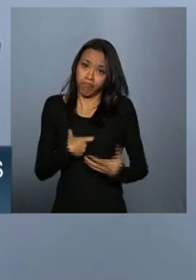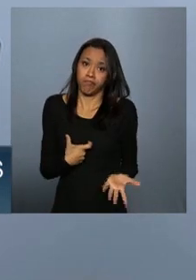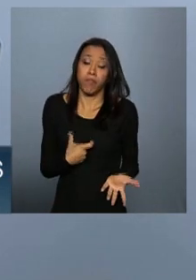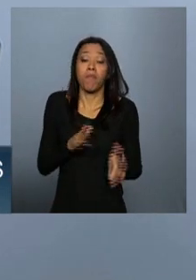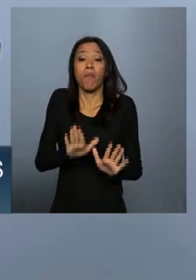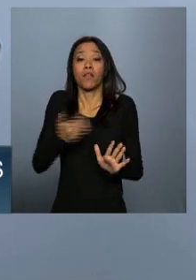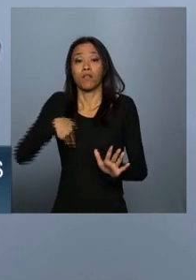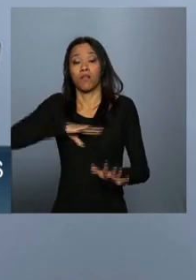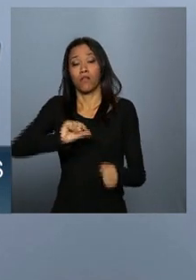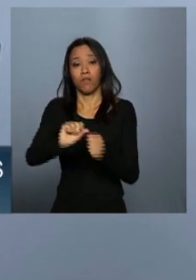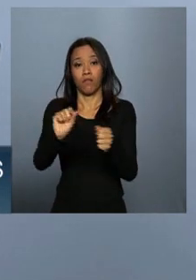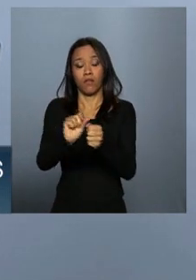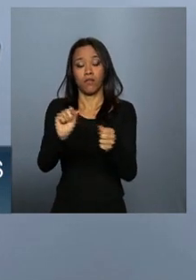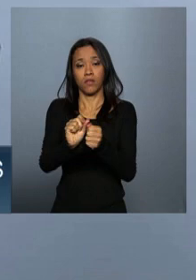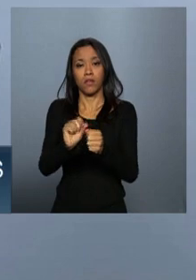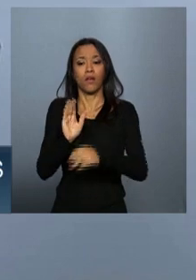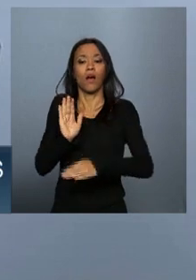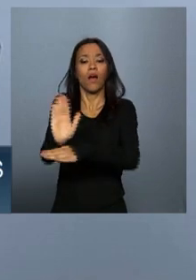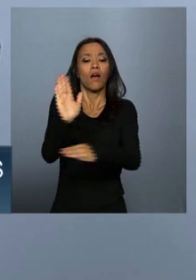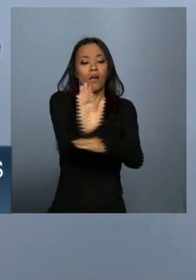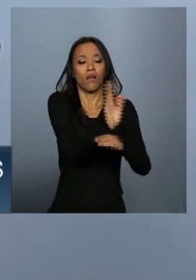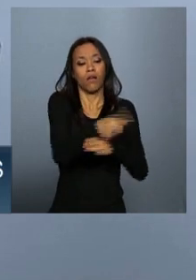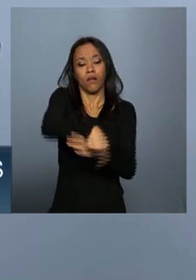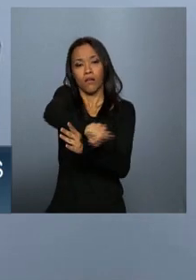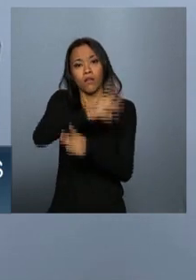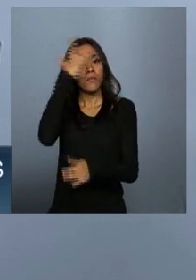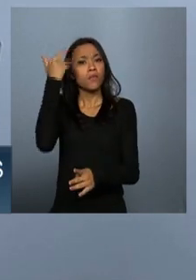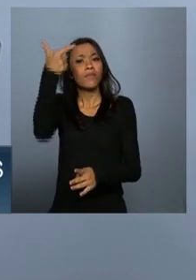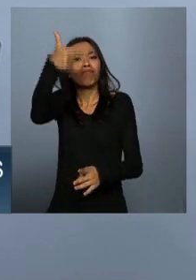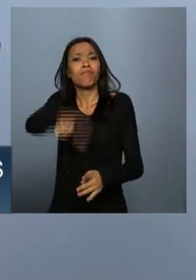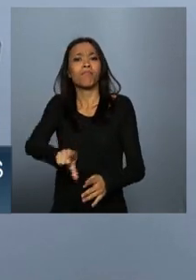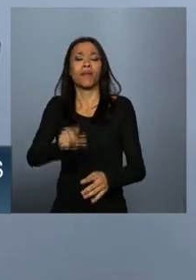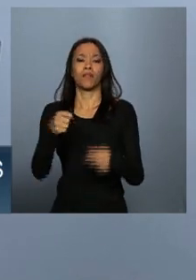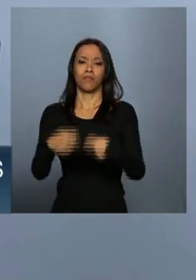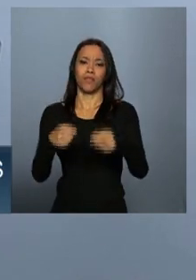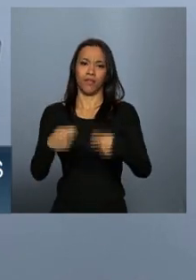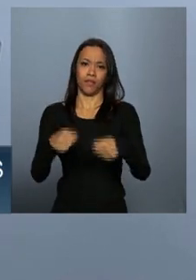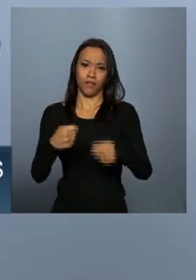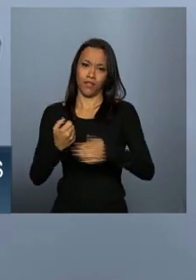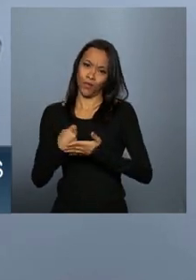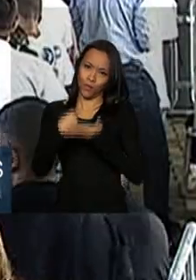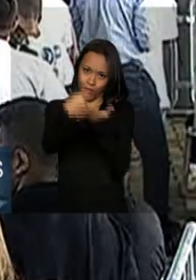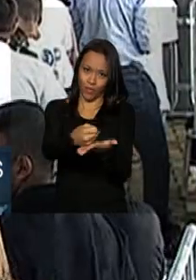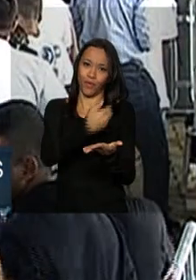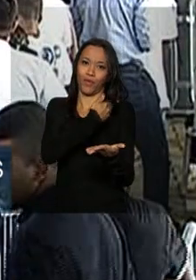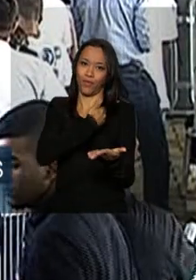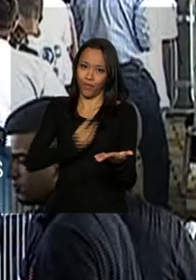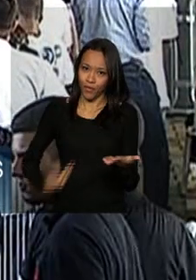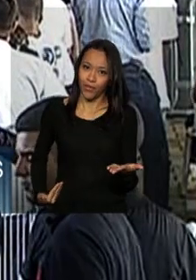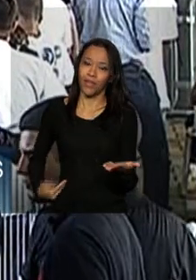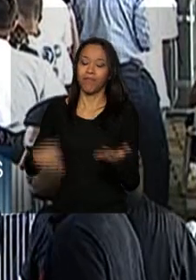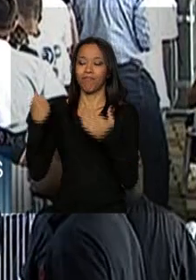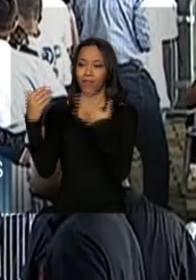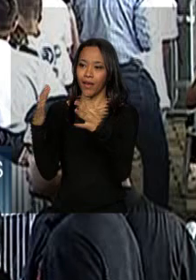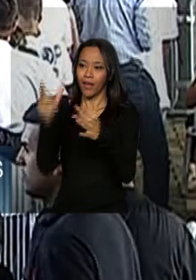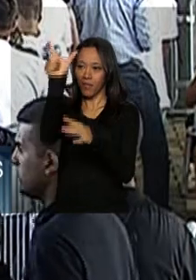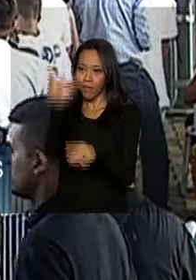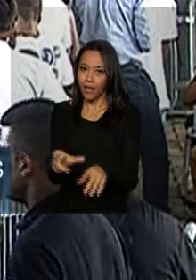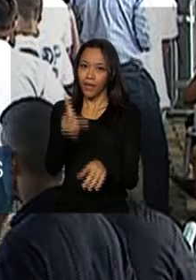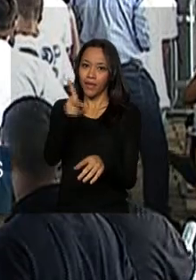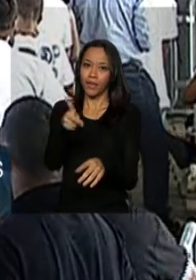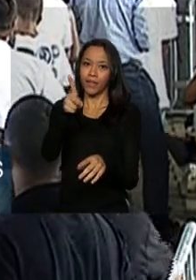está fazendo para aquelas pessoas que mais precisam de governo. Parabéns, Eduardo Paes, parabéns, presidenta